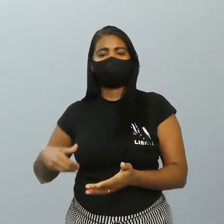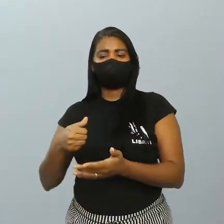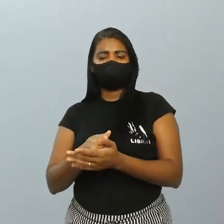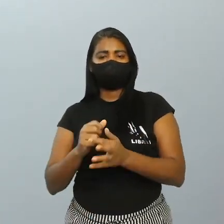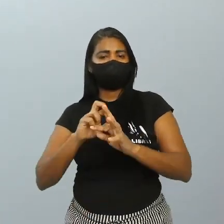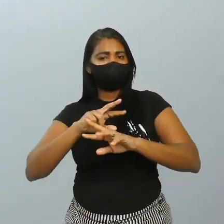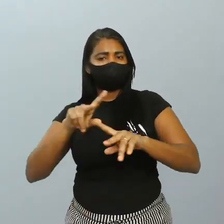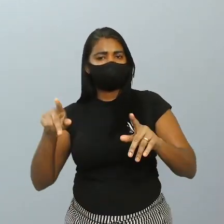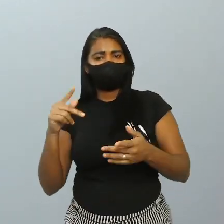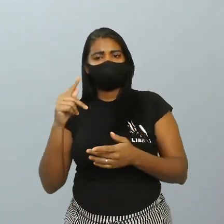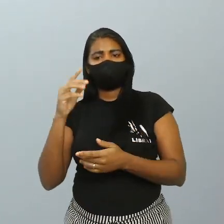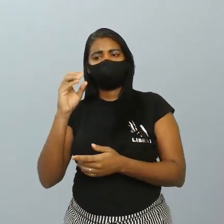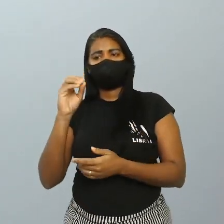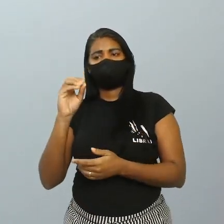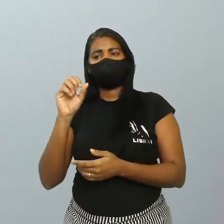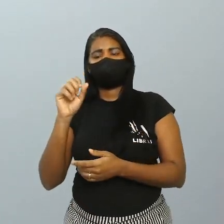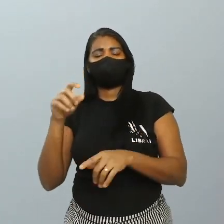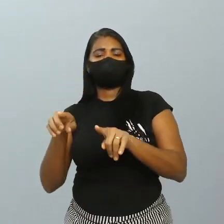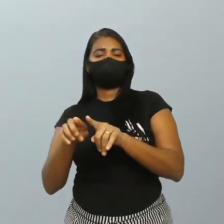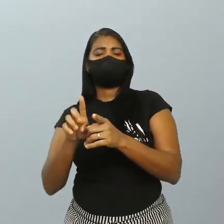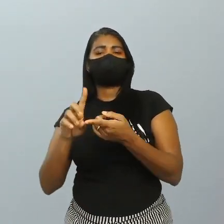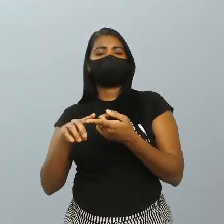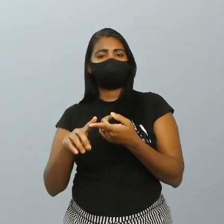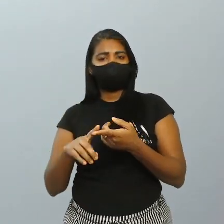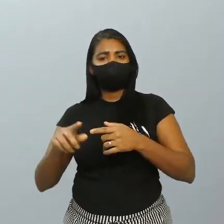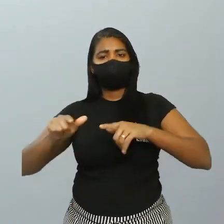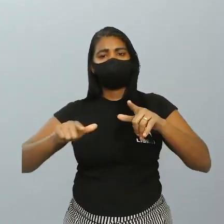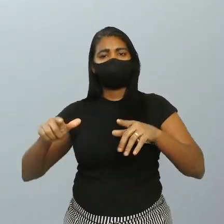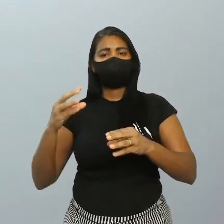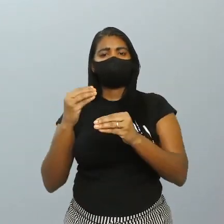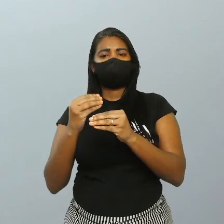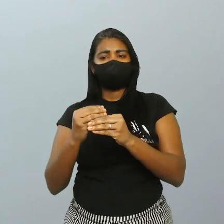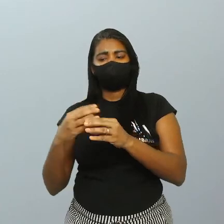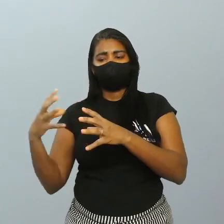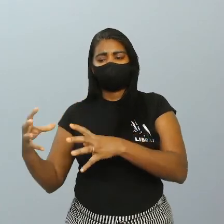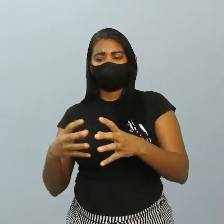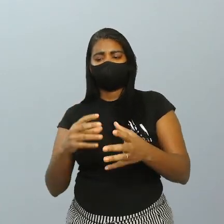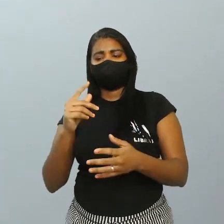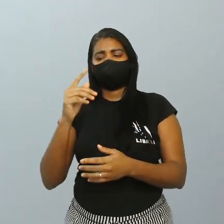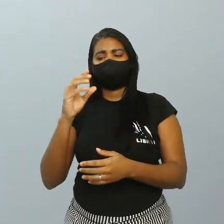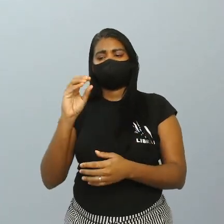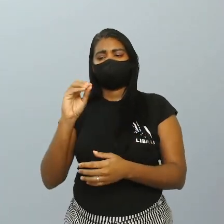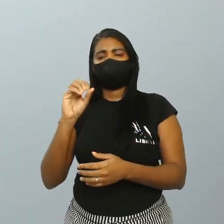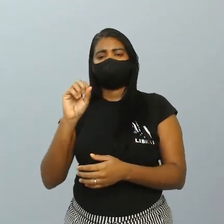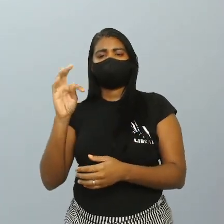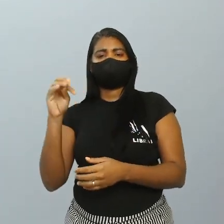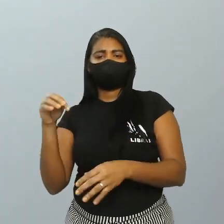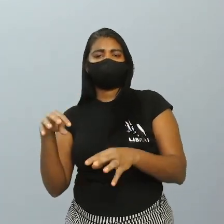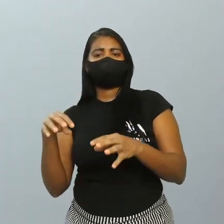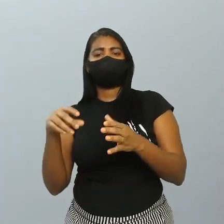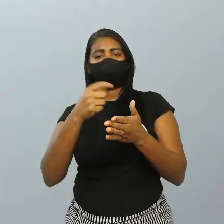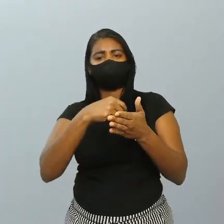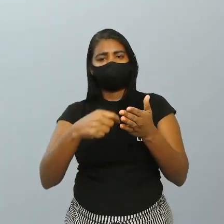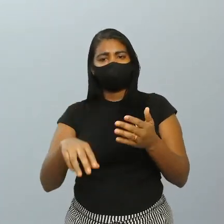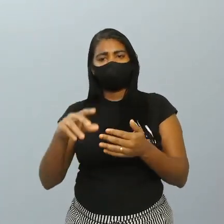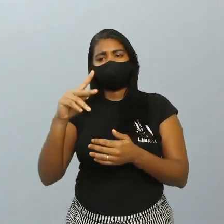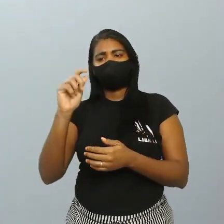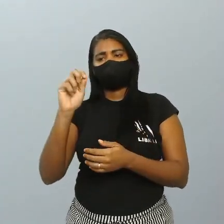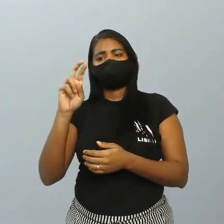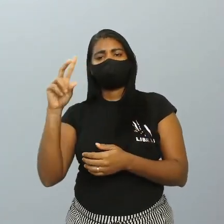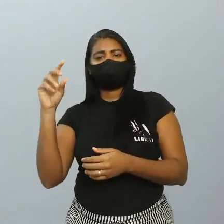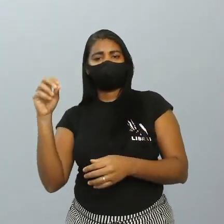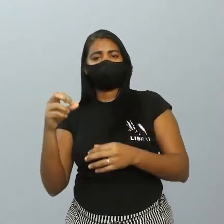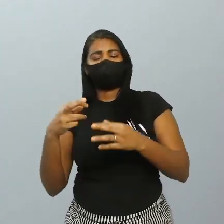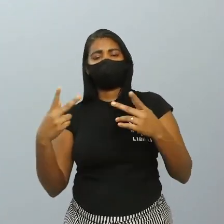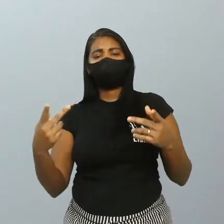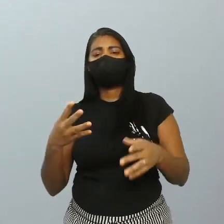do grupo Post, dos trabalhos com o diretor Kerkel Santana, do ator Paulo Pontes, são só alguns exemplos,